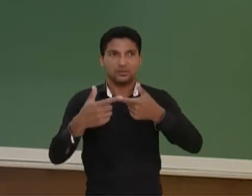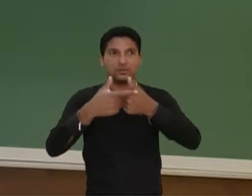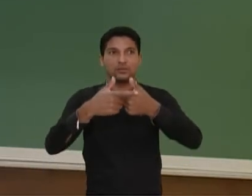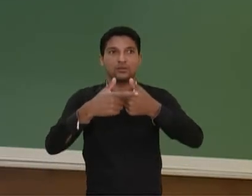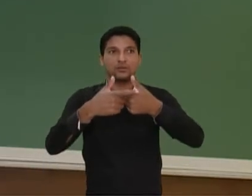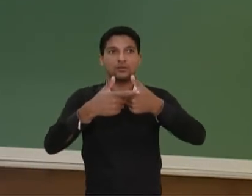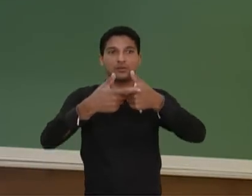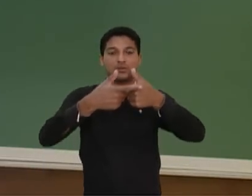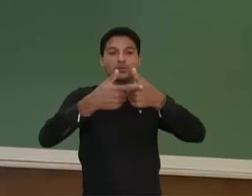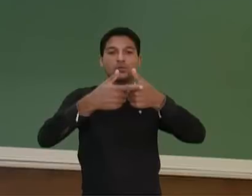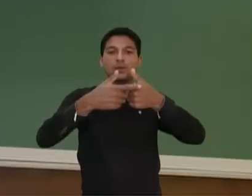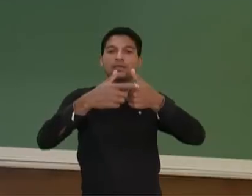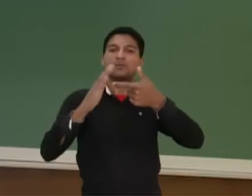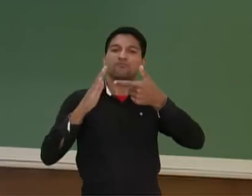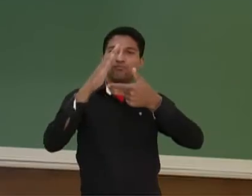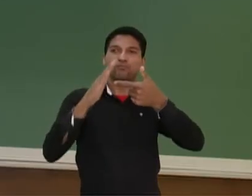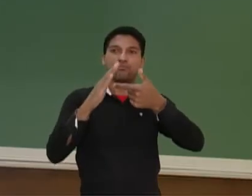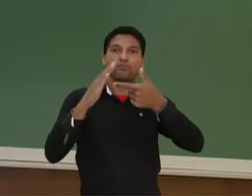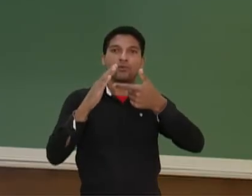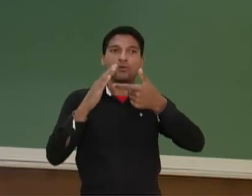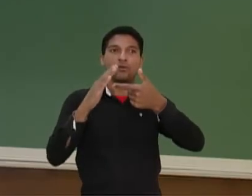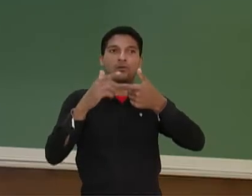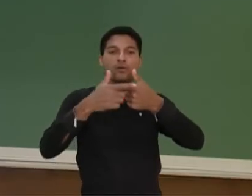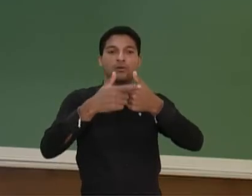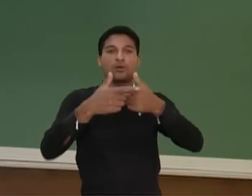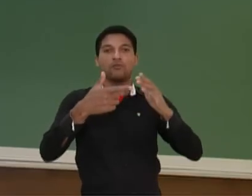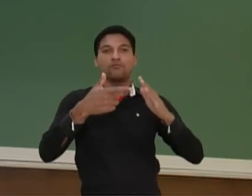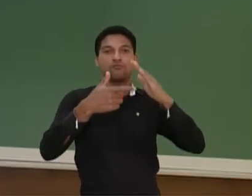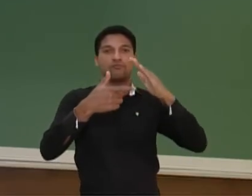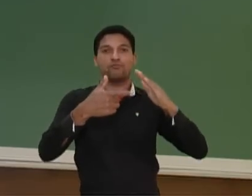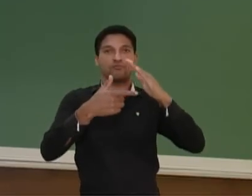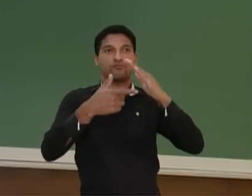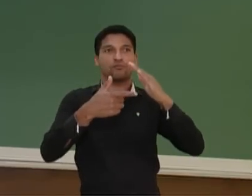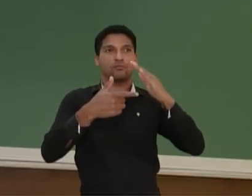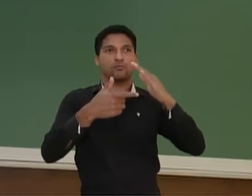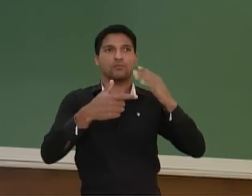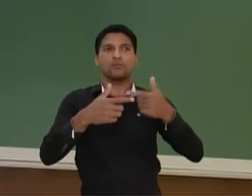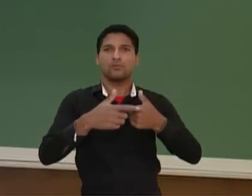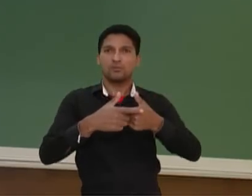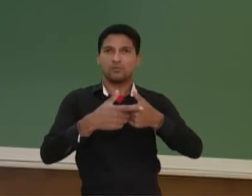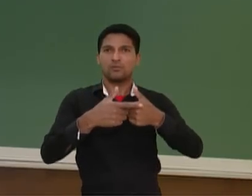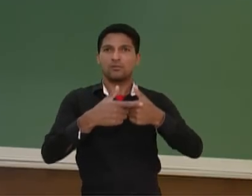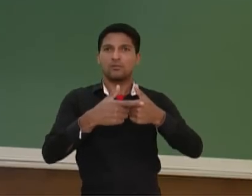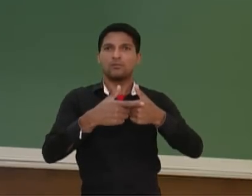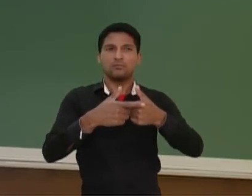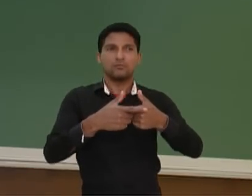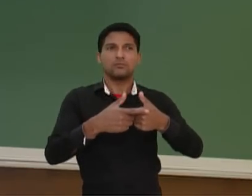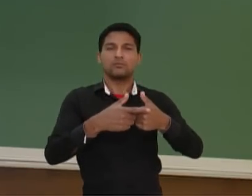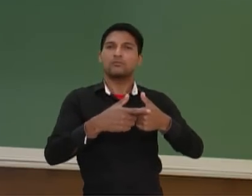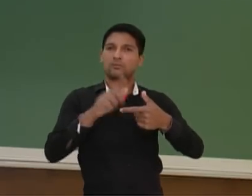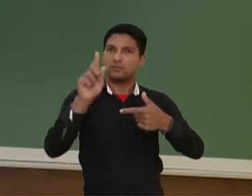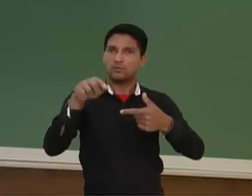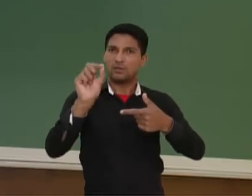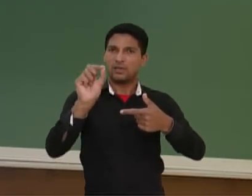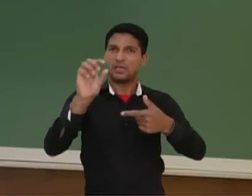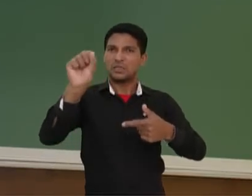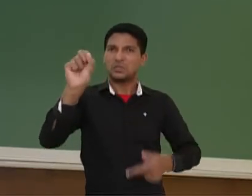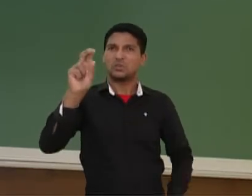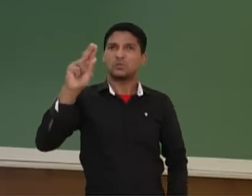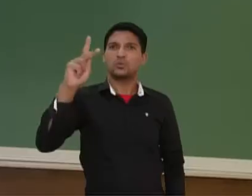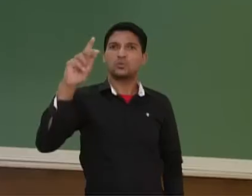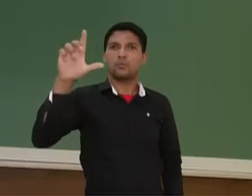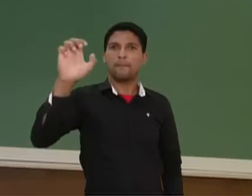que estão no mesmo lado, desse mesmo lado aqui, não paralelo, num trapézio isósceles, eles são